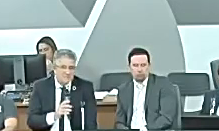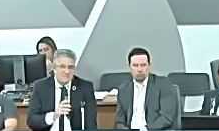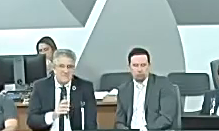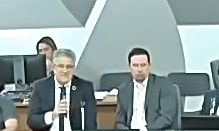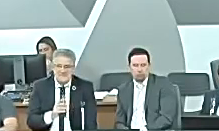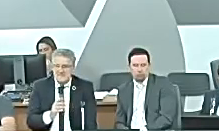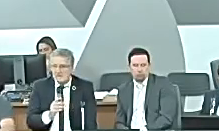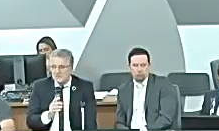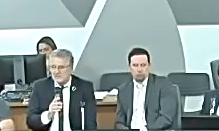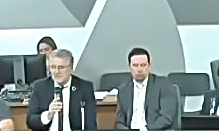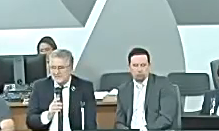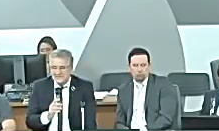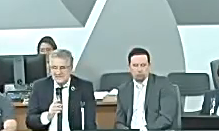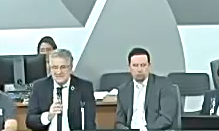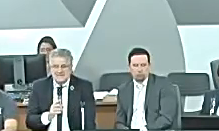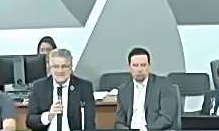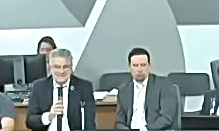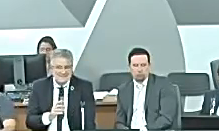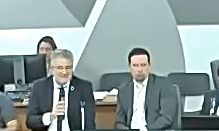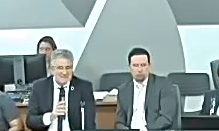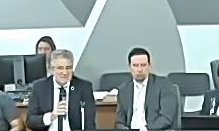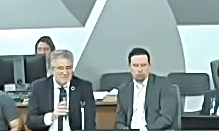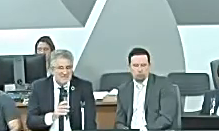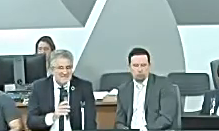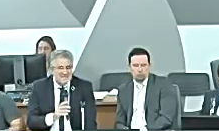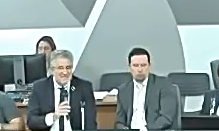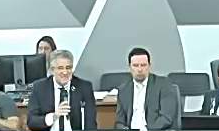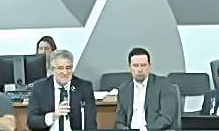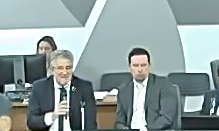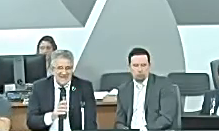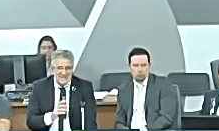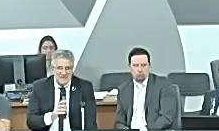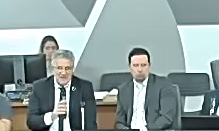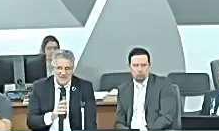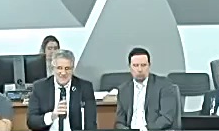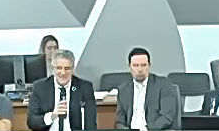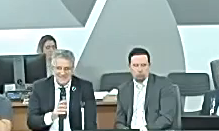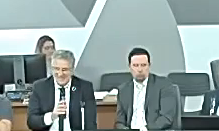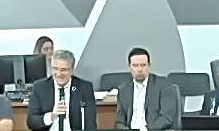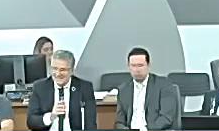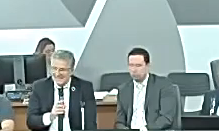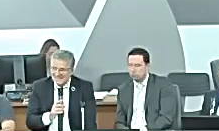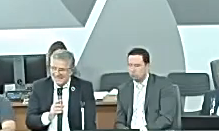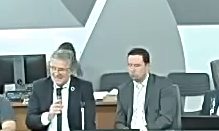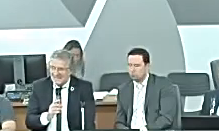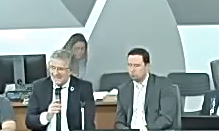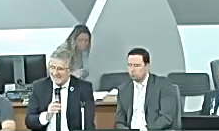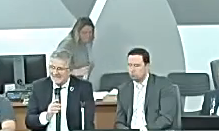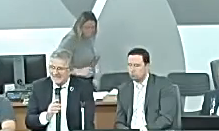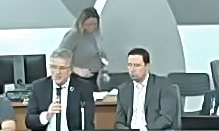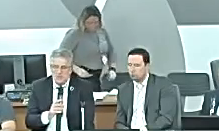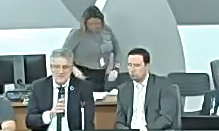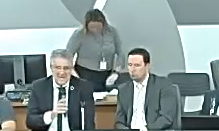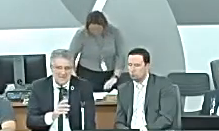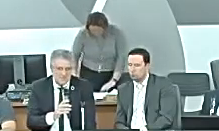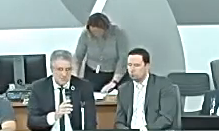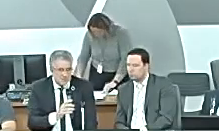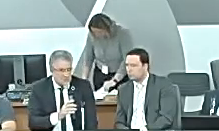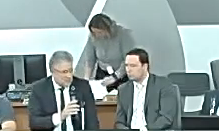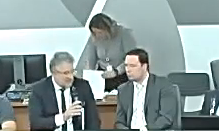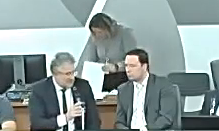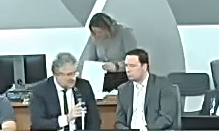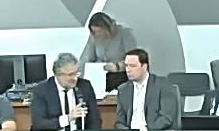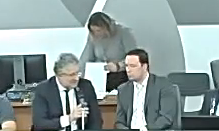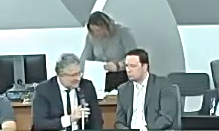público proteção desses politiqueiros de marca maior que querem dominar